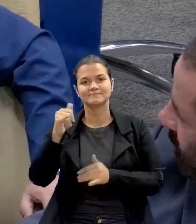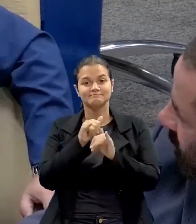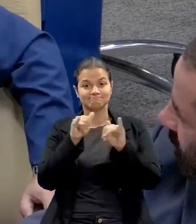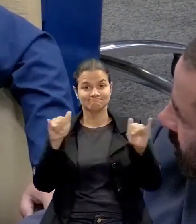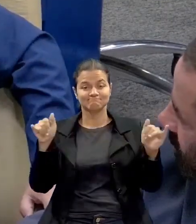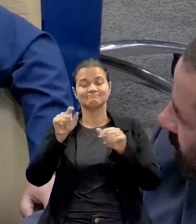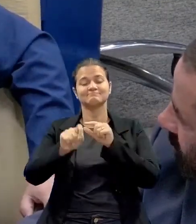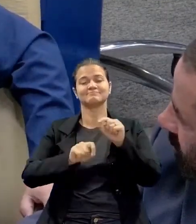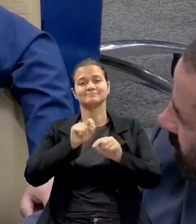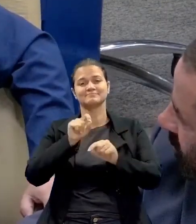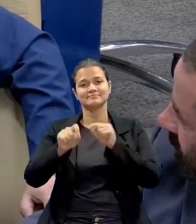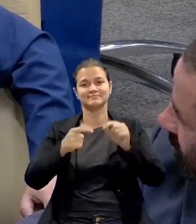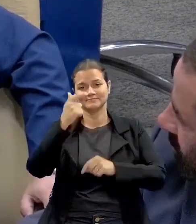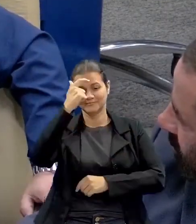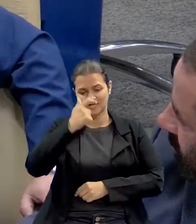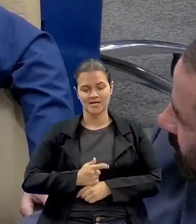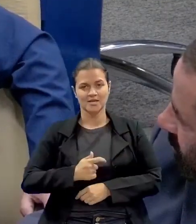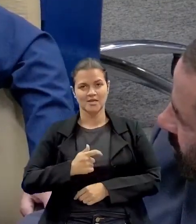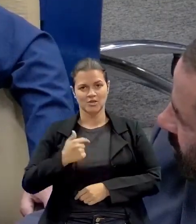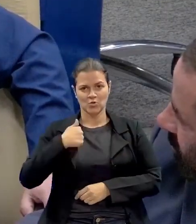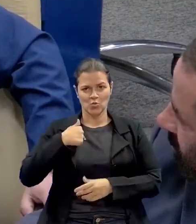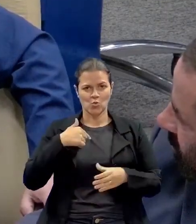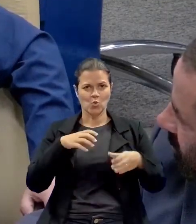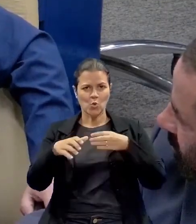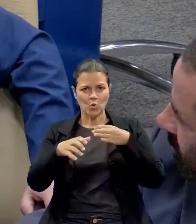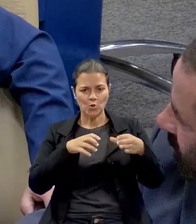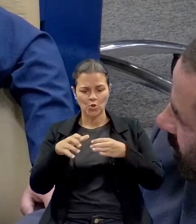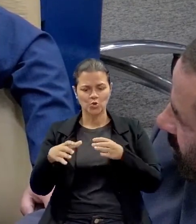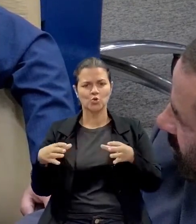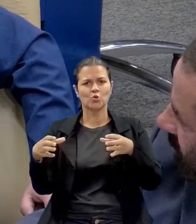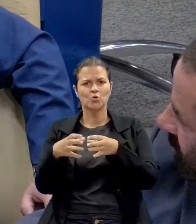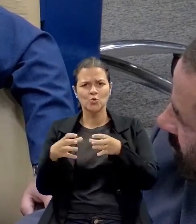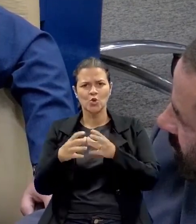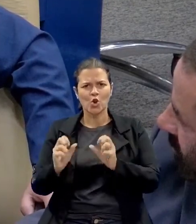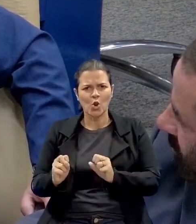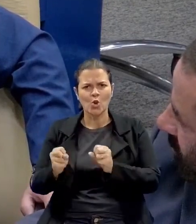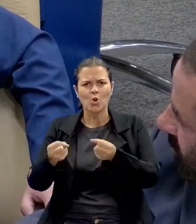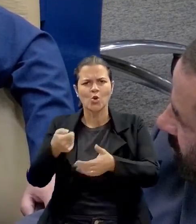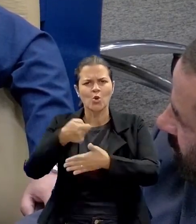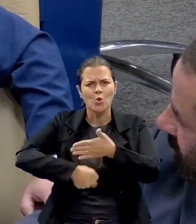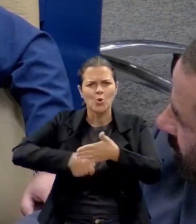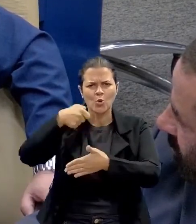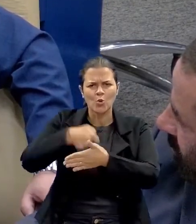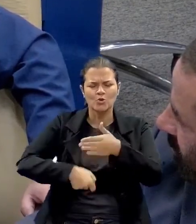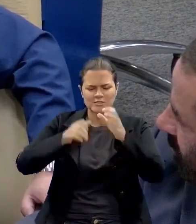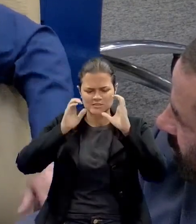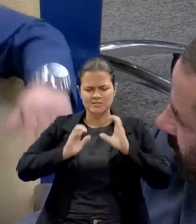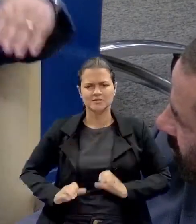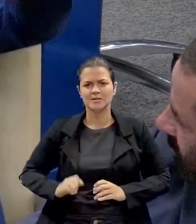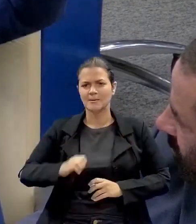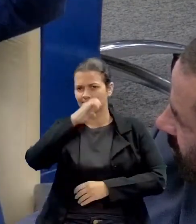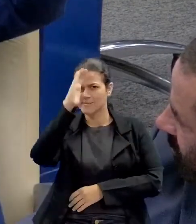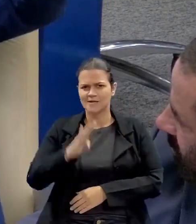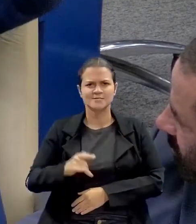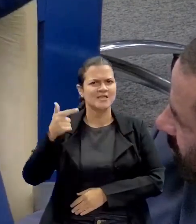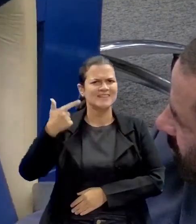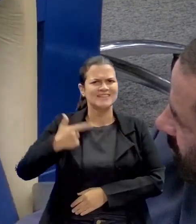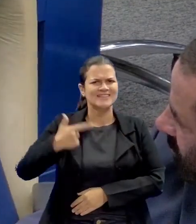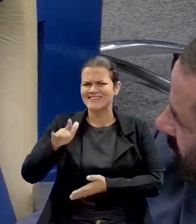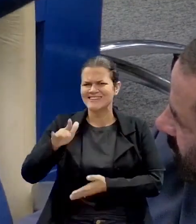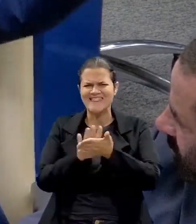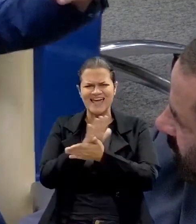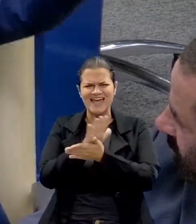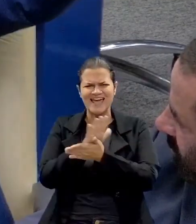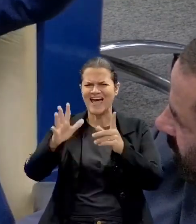que eu, enquanto coordenador do Comitê Goiano de Luta pela Cidadania, Brasil Sem Aborto,